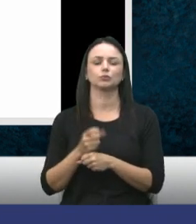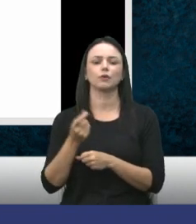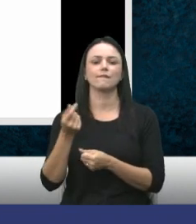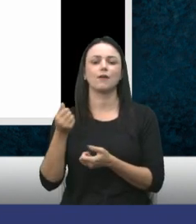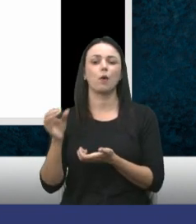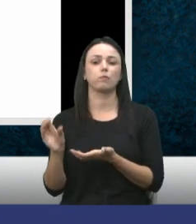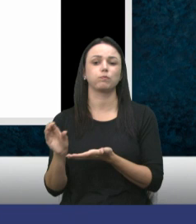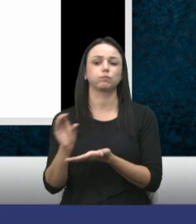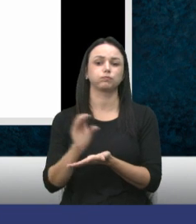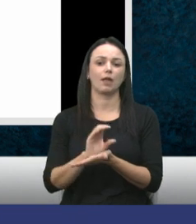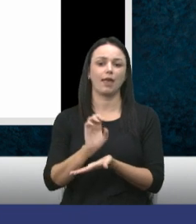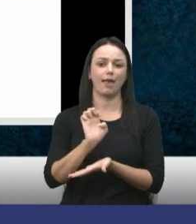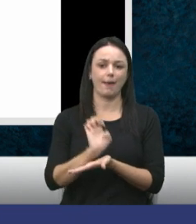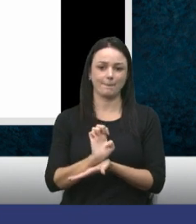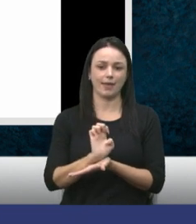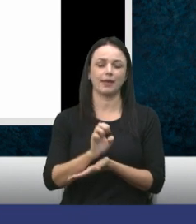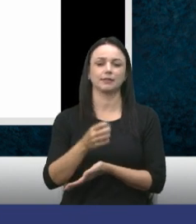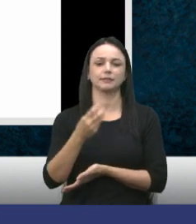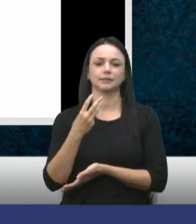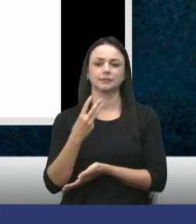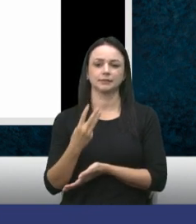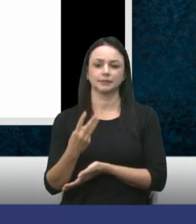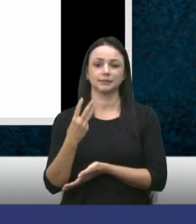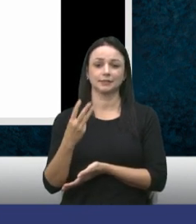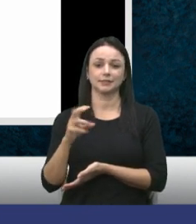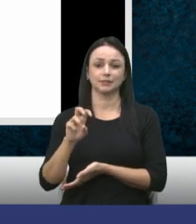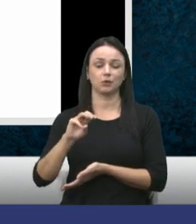empenhados, foi de R$